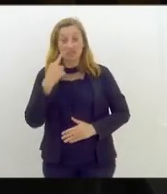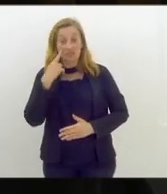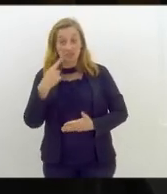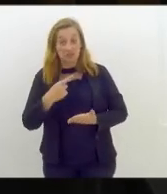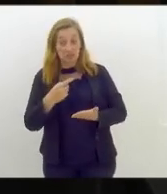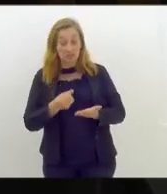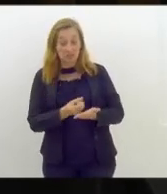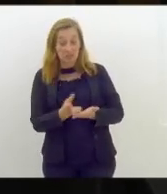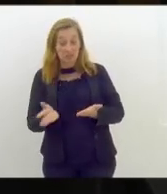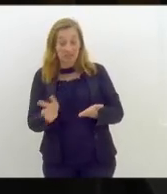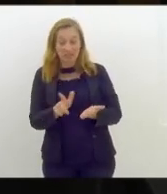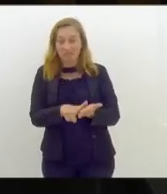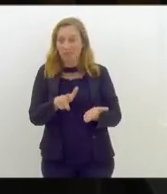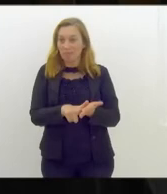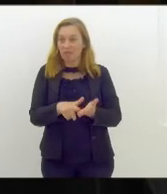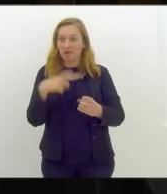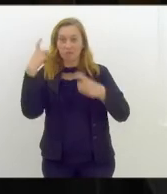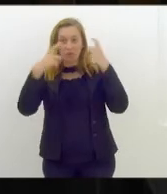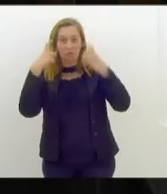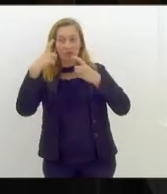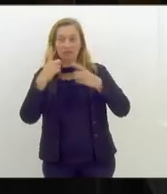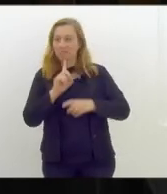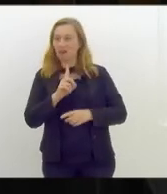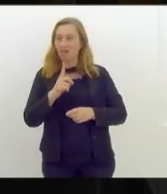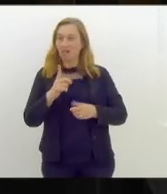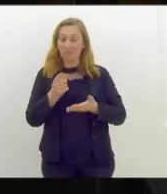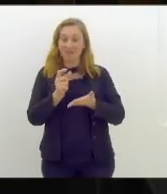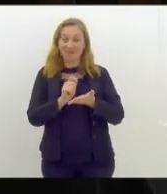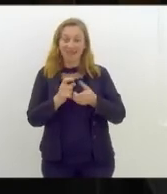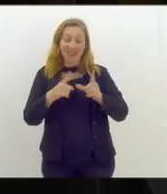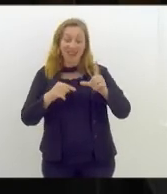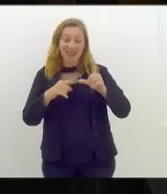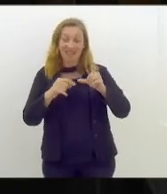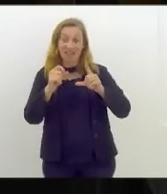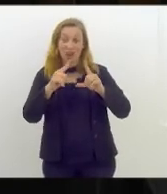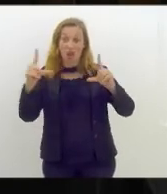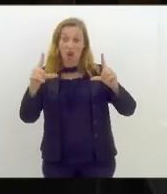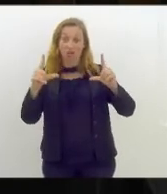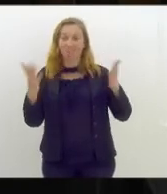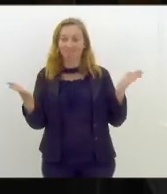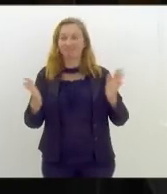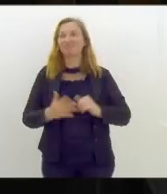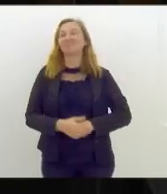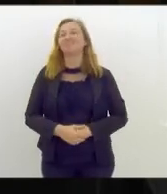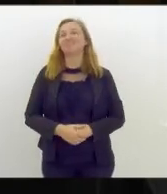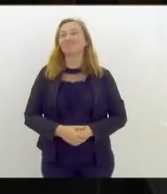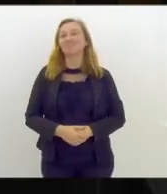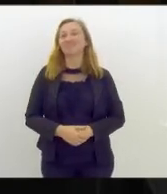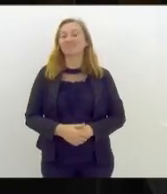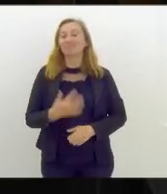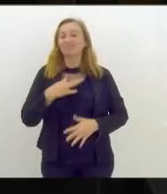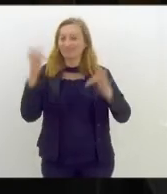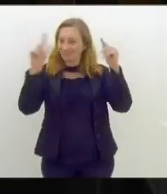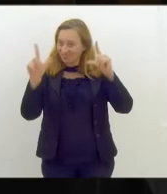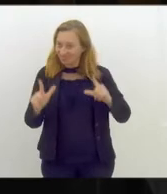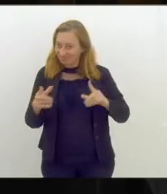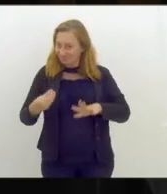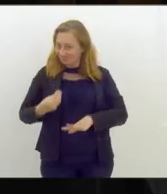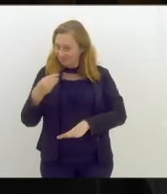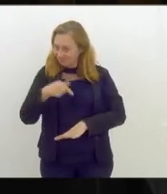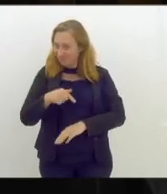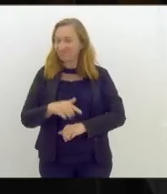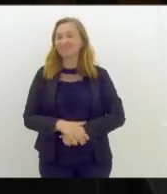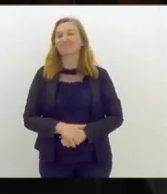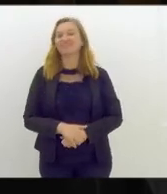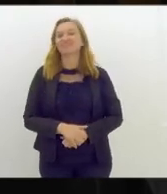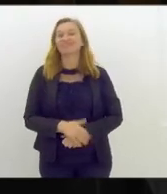Ih, vai demorar. Não, a letra é enorme que eu escrevo aqui, é só um roteiro. Né? Eu estou muito feliz de estar aqui